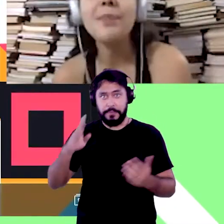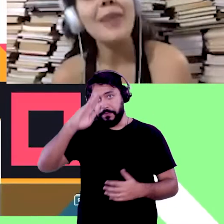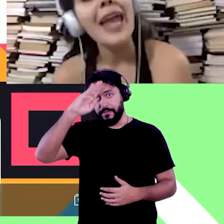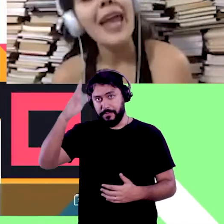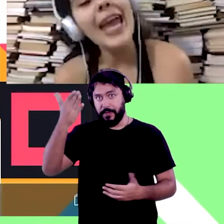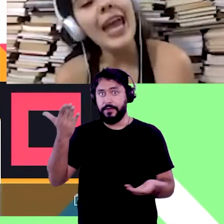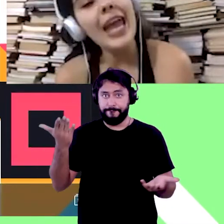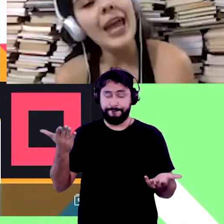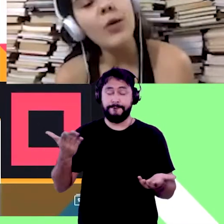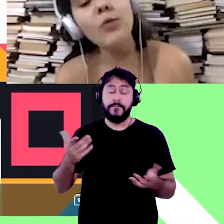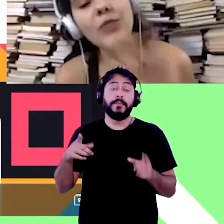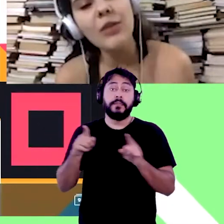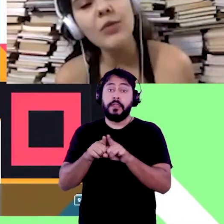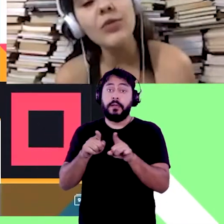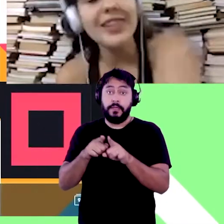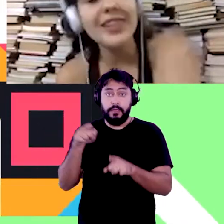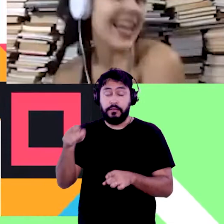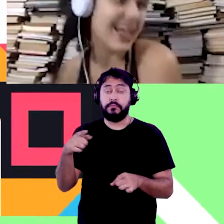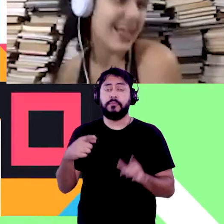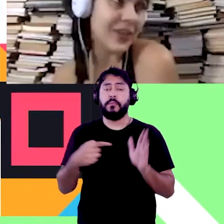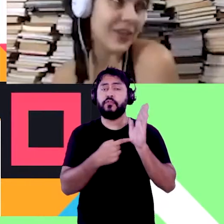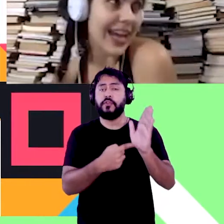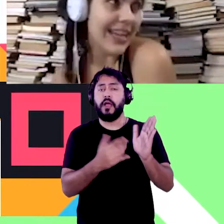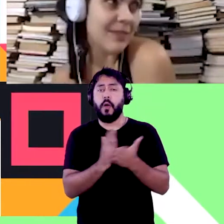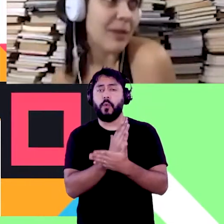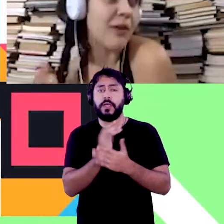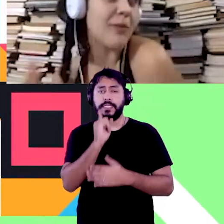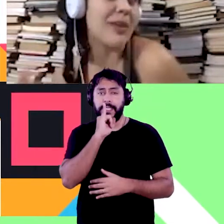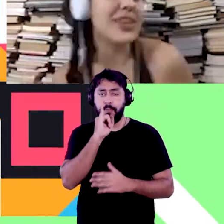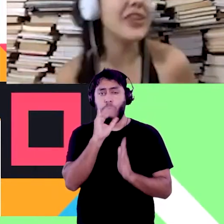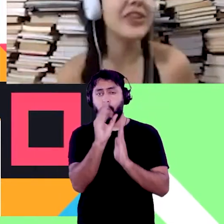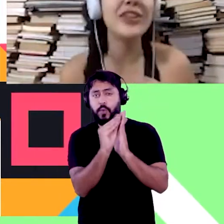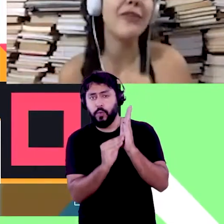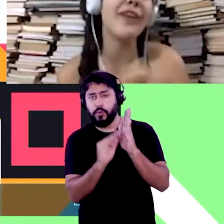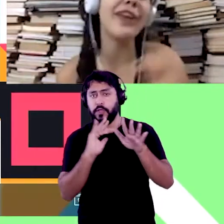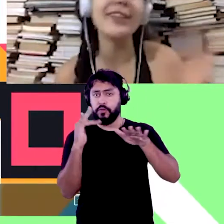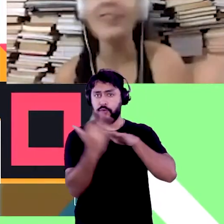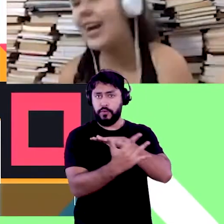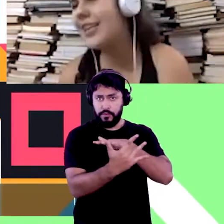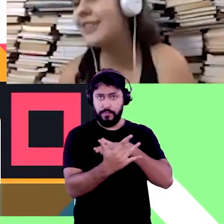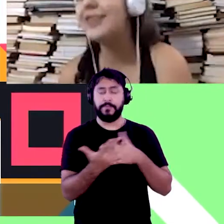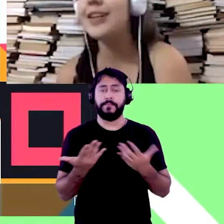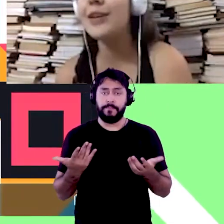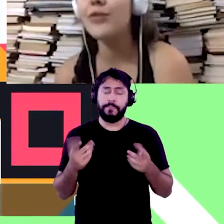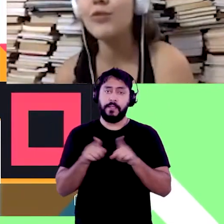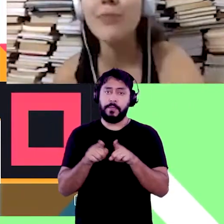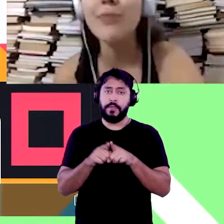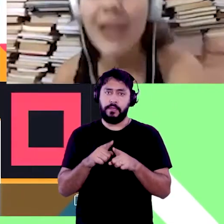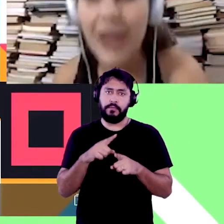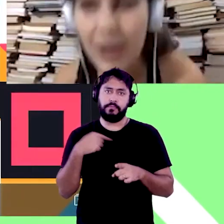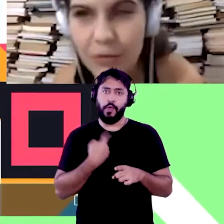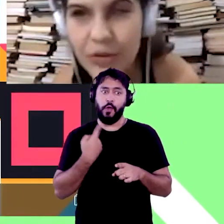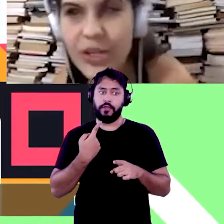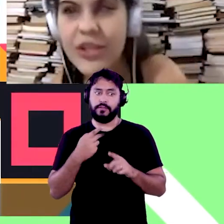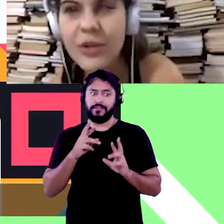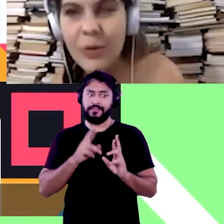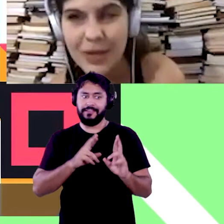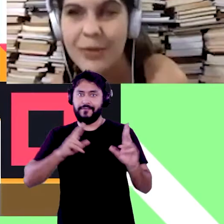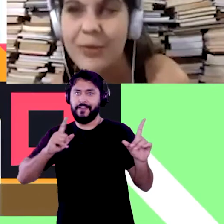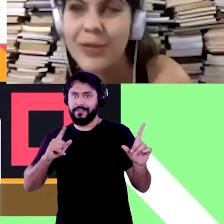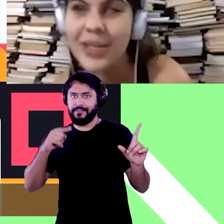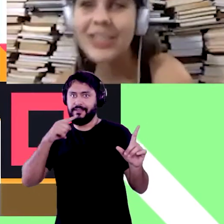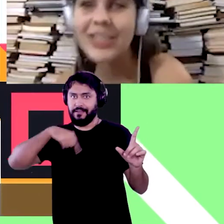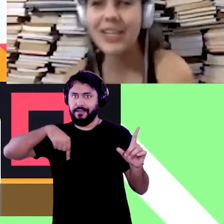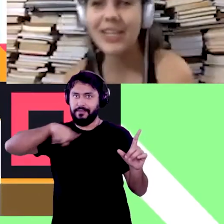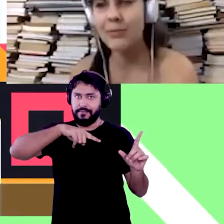de conteúdos em redes sociais, uma forma da gente se diferenciar nesse turbilhão de